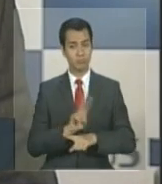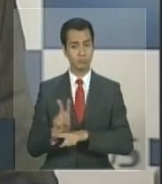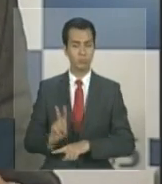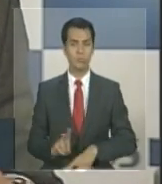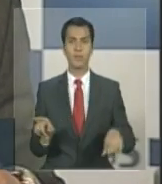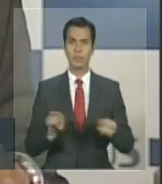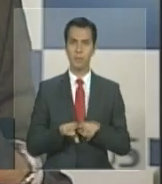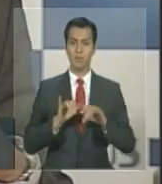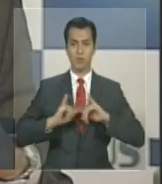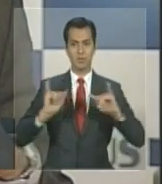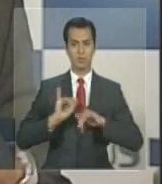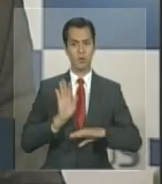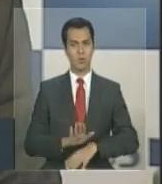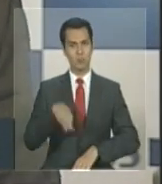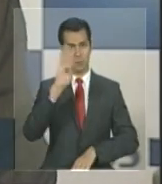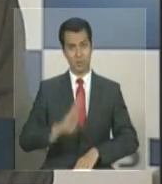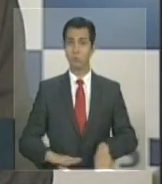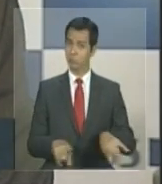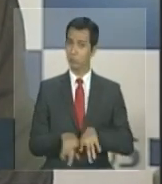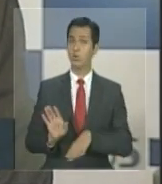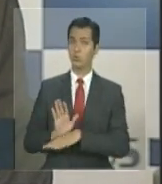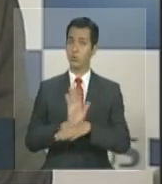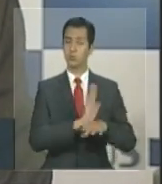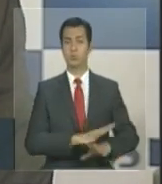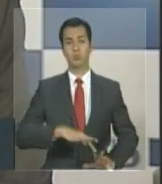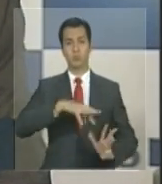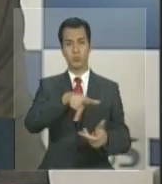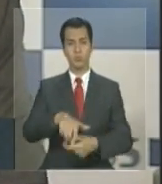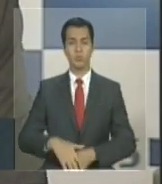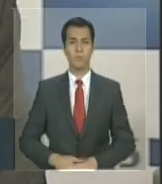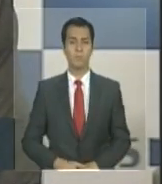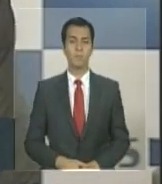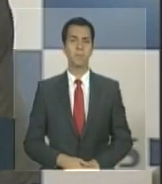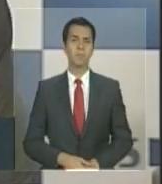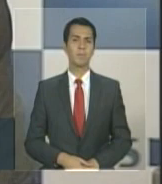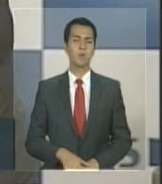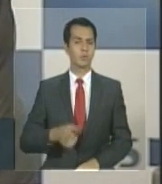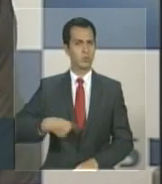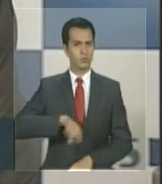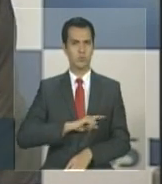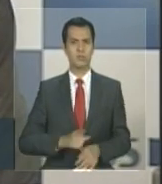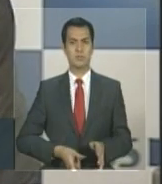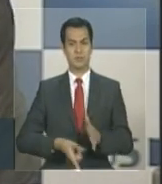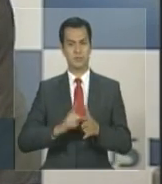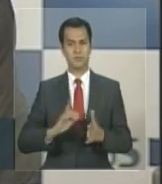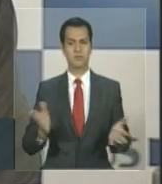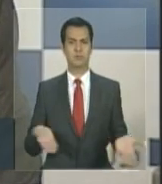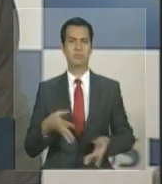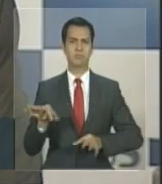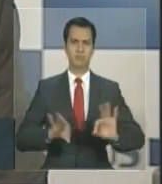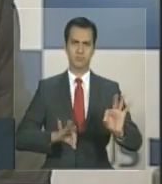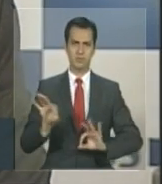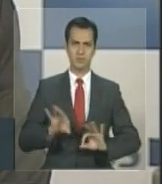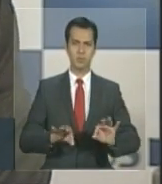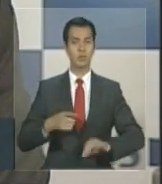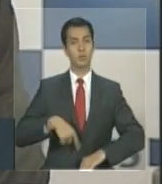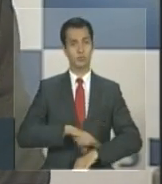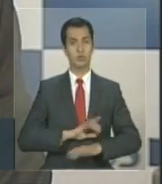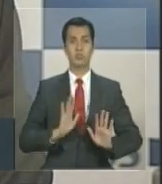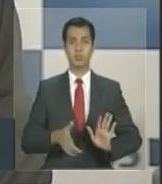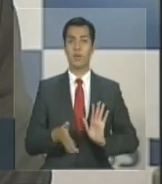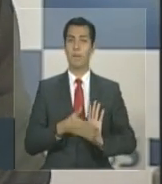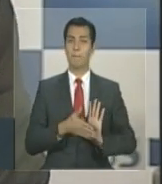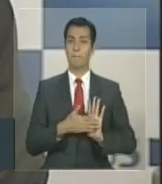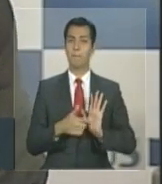para o mundo, né? Então, é só reforçar isso, que cada vez mais a gente se prepara para isso, e nós estamos, já apresentamos isso para a